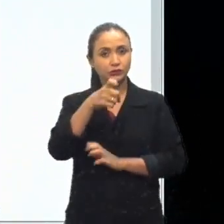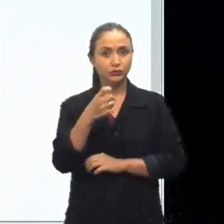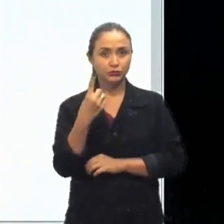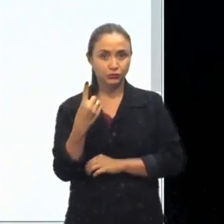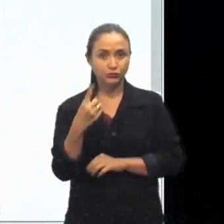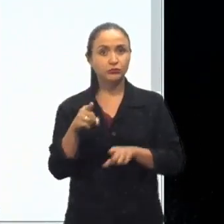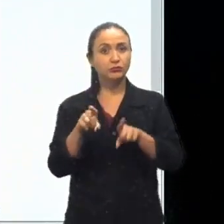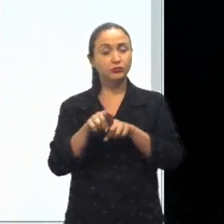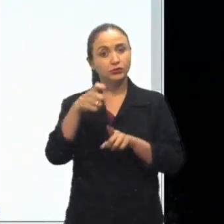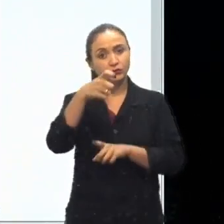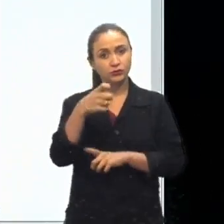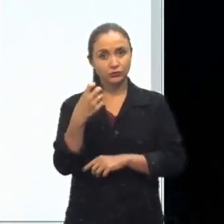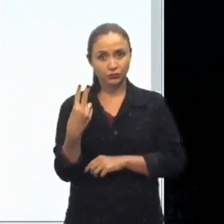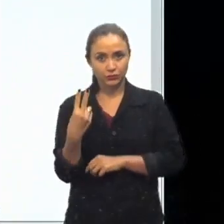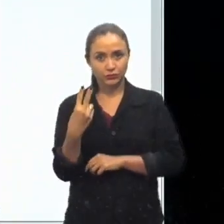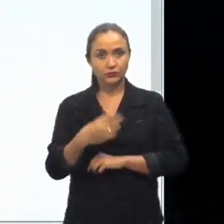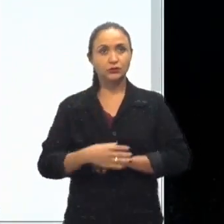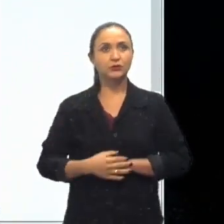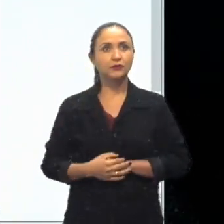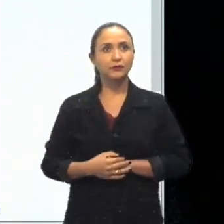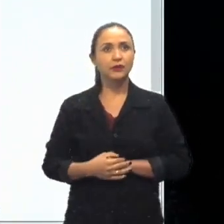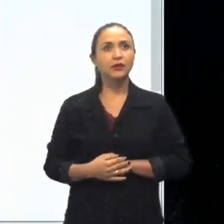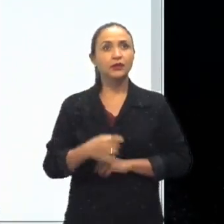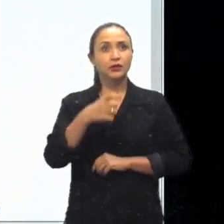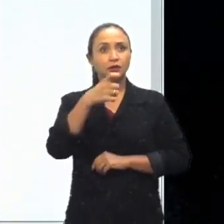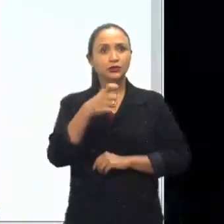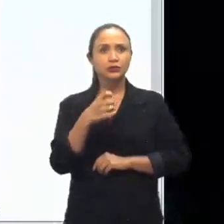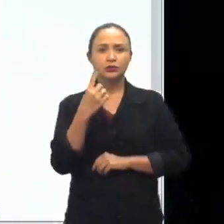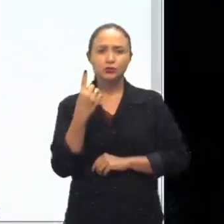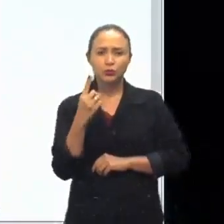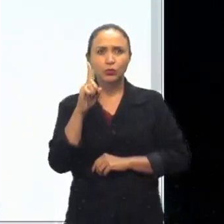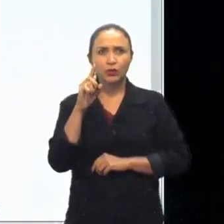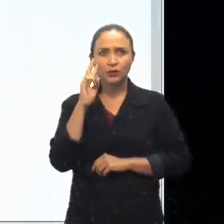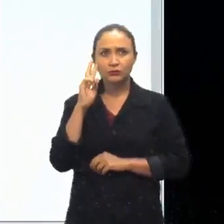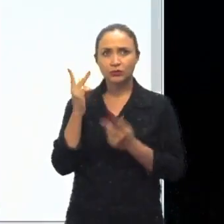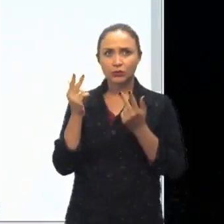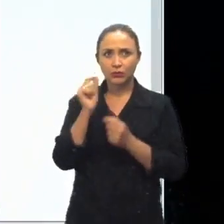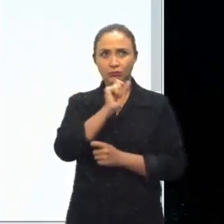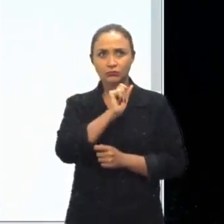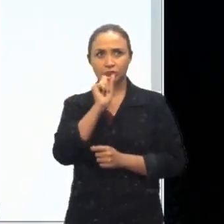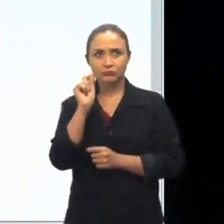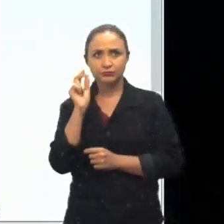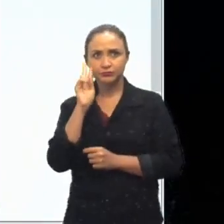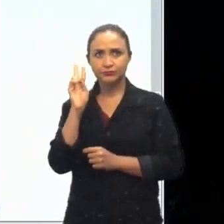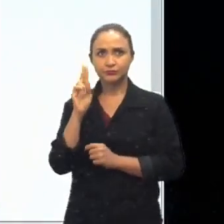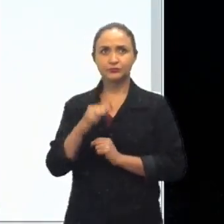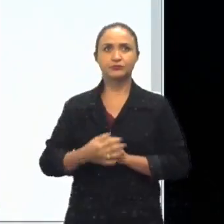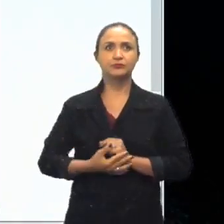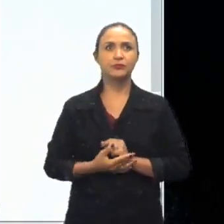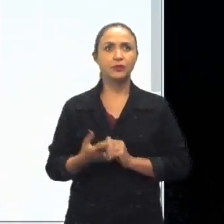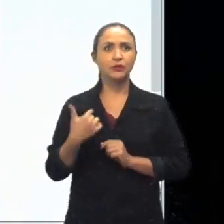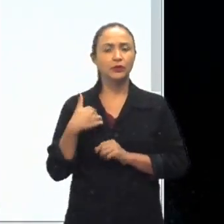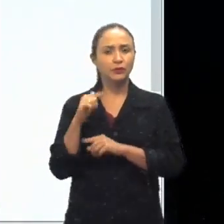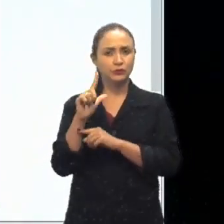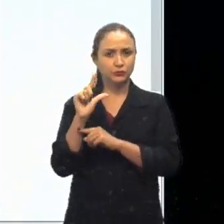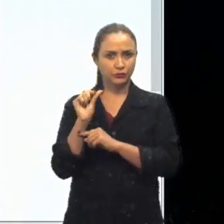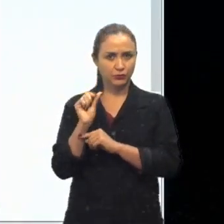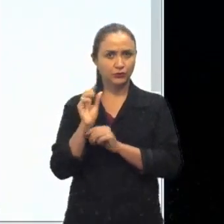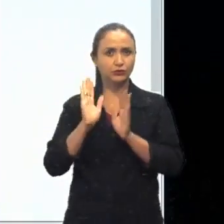X2. X1 vai ser uma senoide. Aqui eu escolhi na frequência da